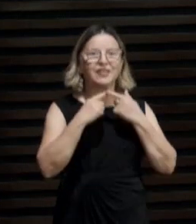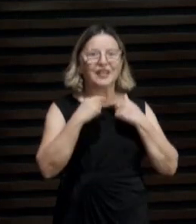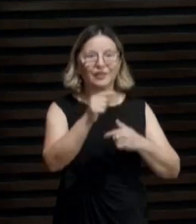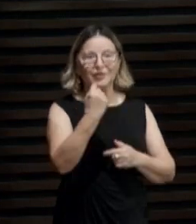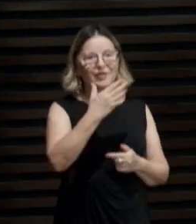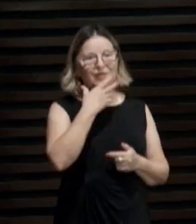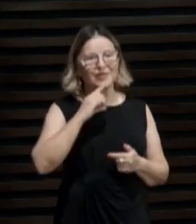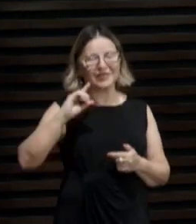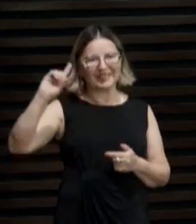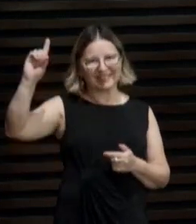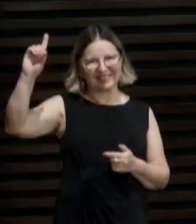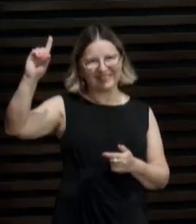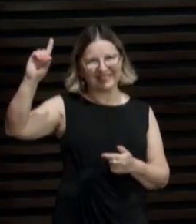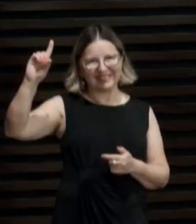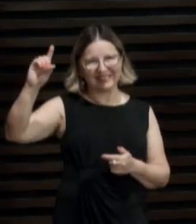é perverso.